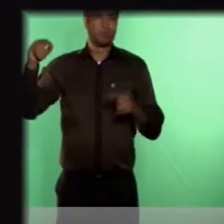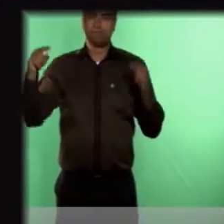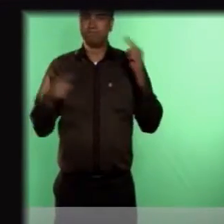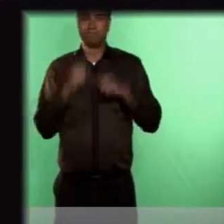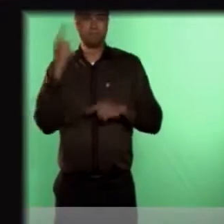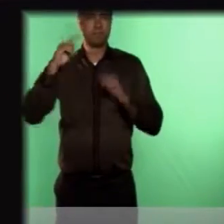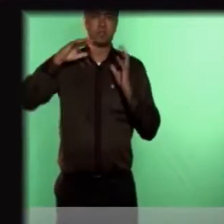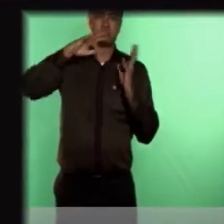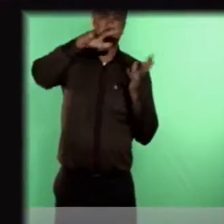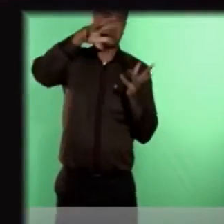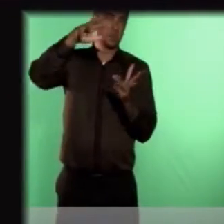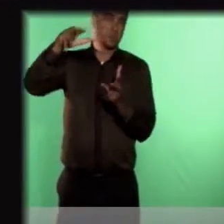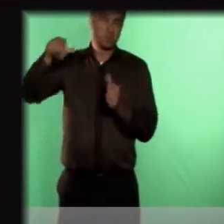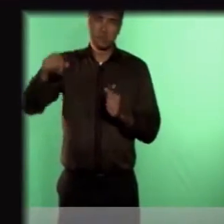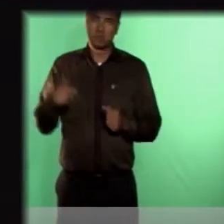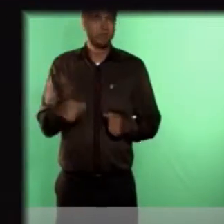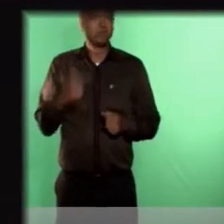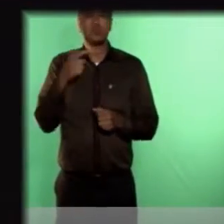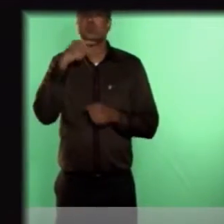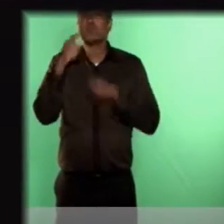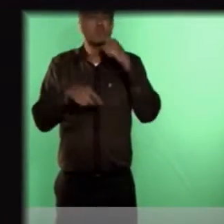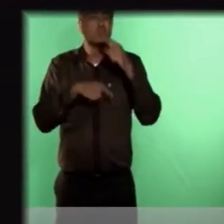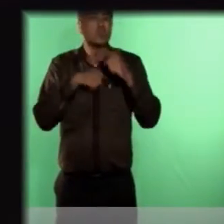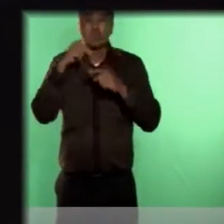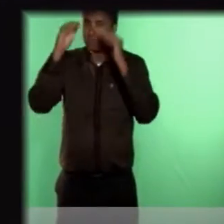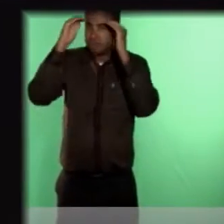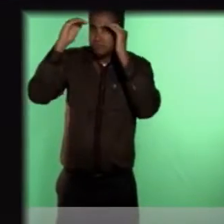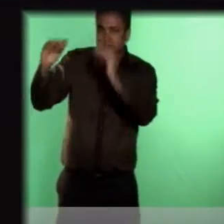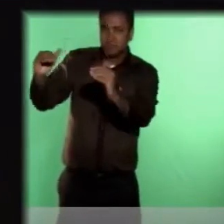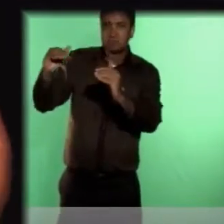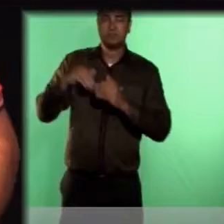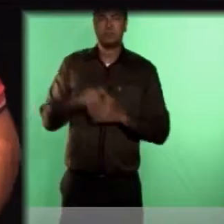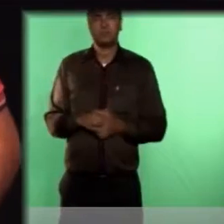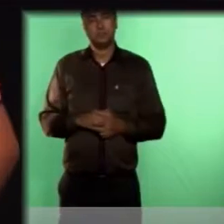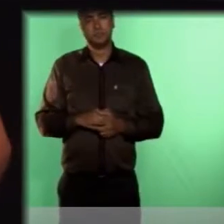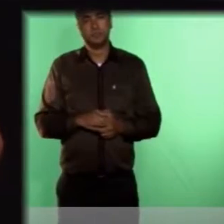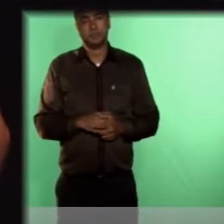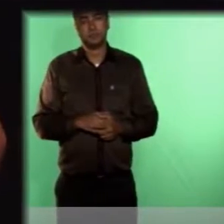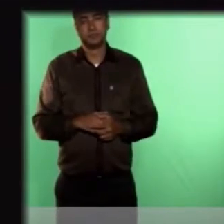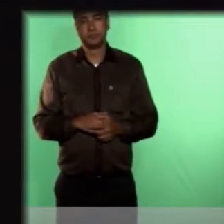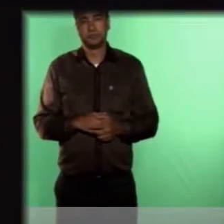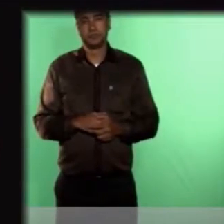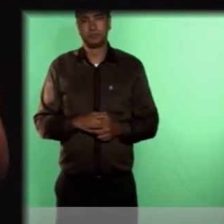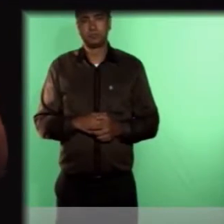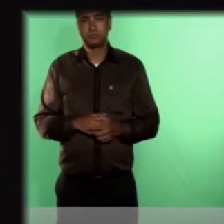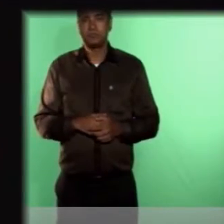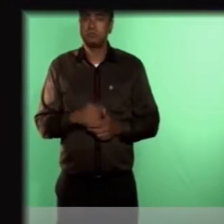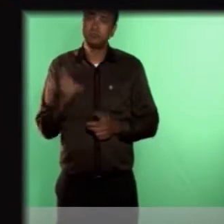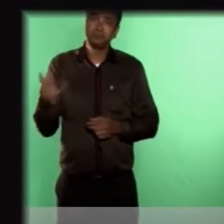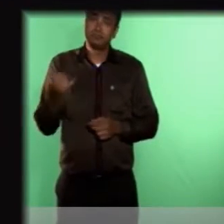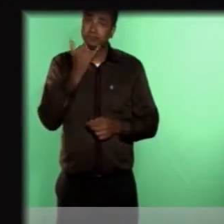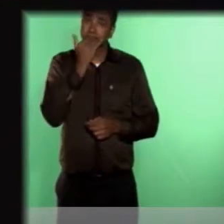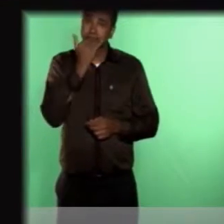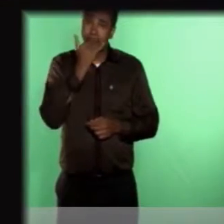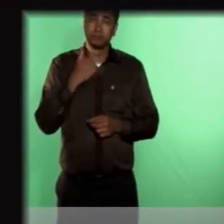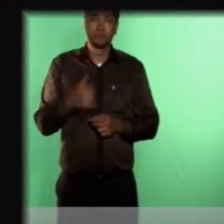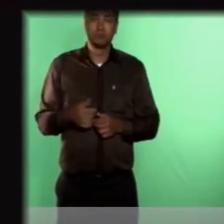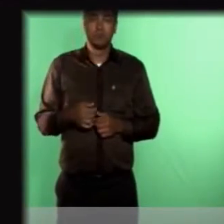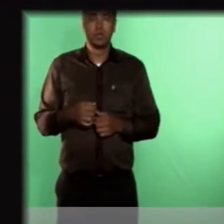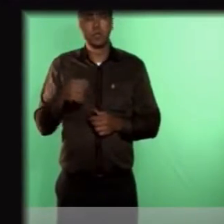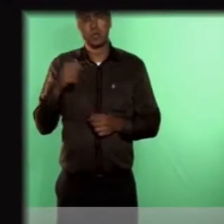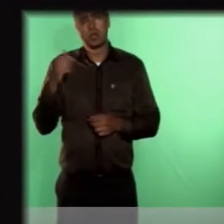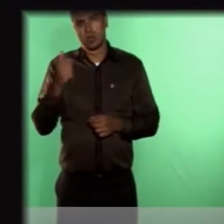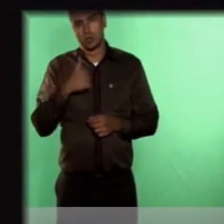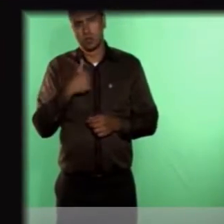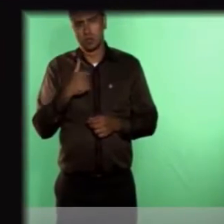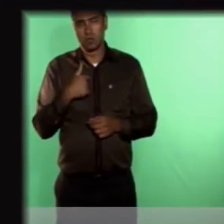do mundo. Infelizmente, e aí eu queria chamar a atenção aqui para o trabalho do MIEIB, né, que é o